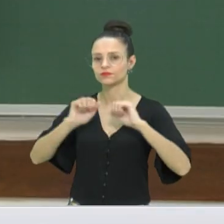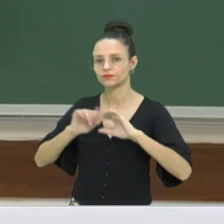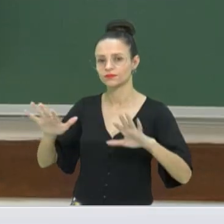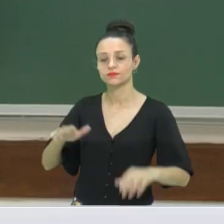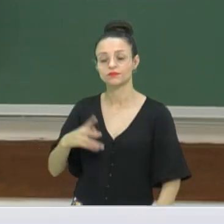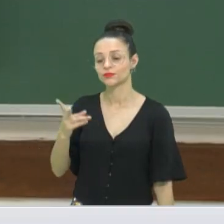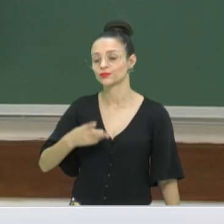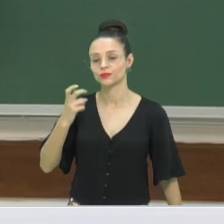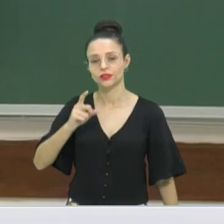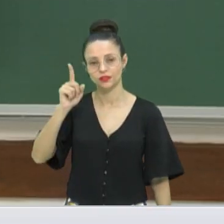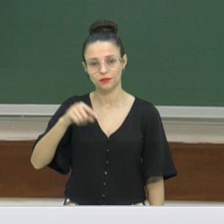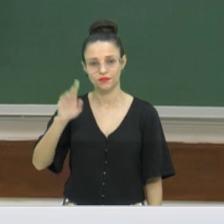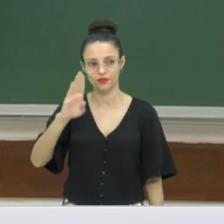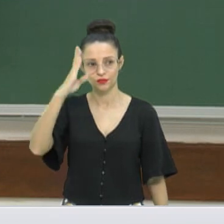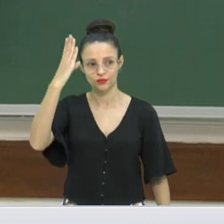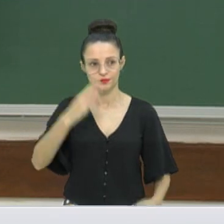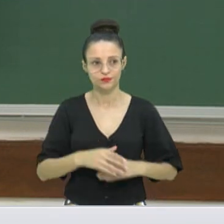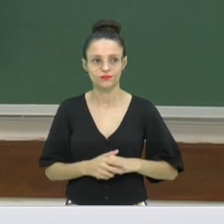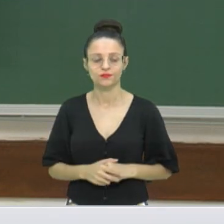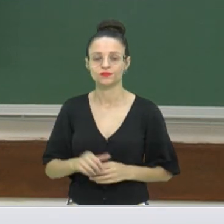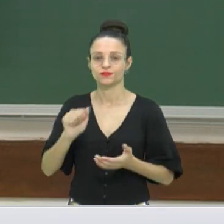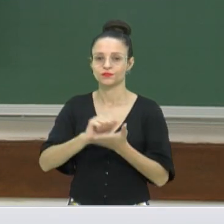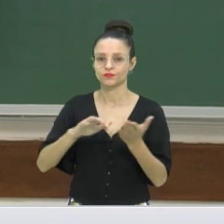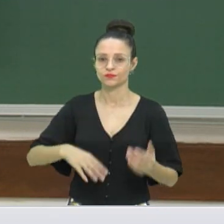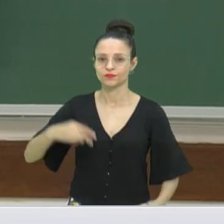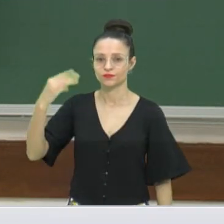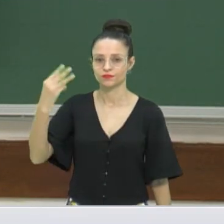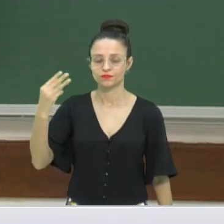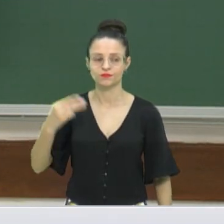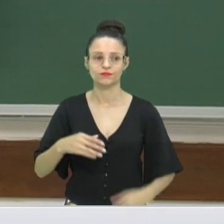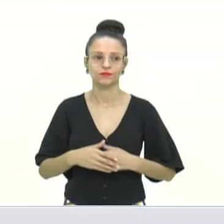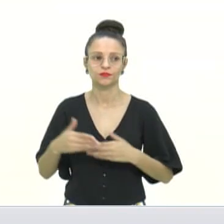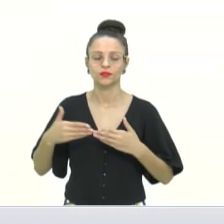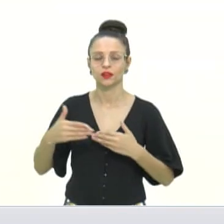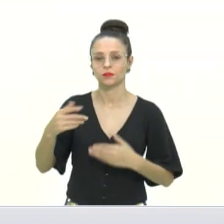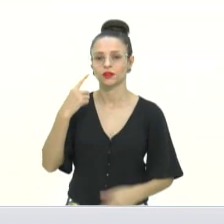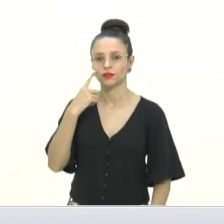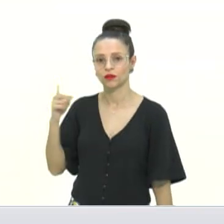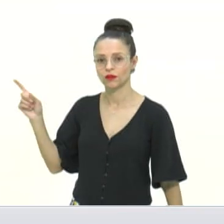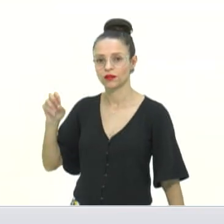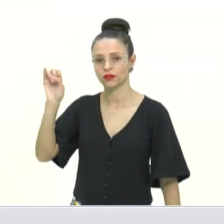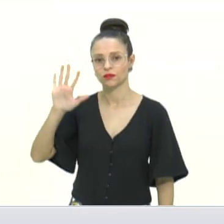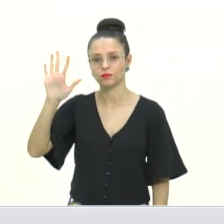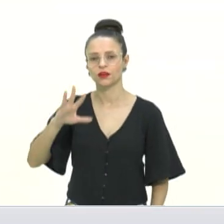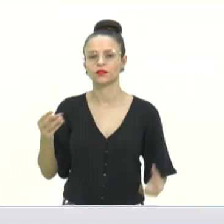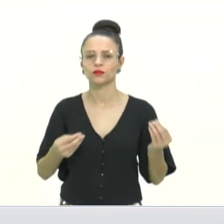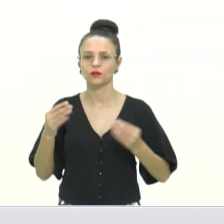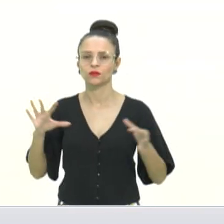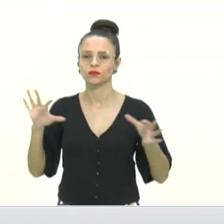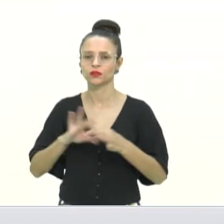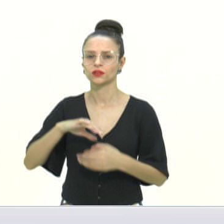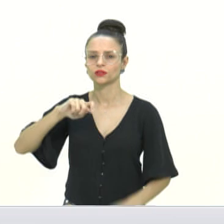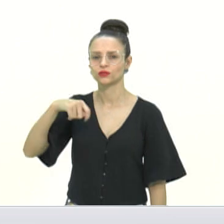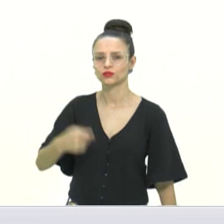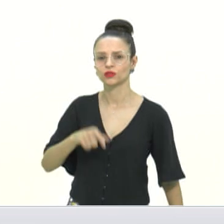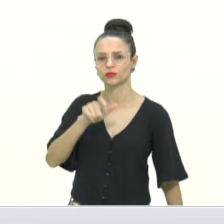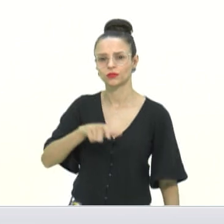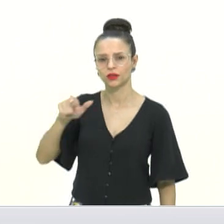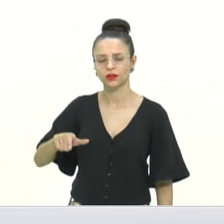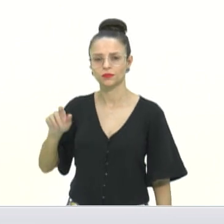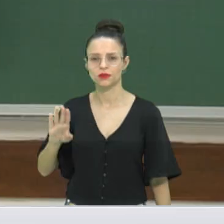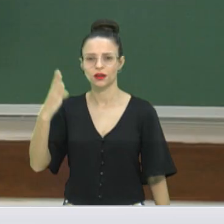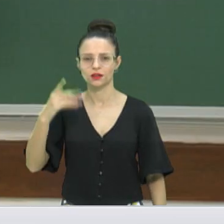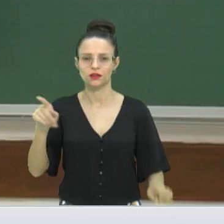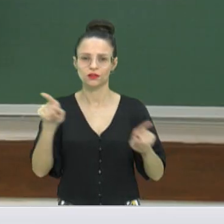que ela é falsa. Atividade 3. A partir do gráfico, o que é possível afirmar sobre os brasileiros e as